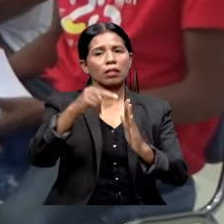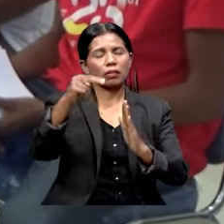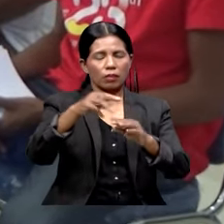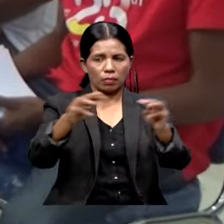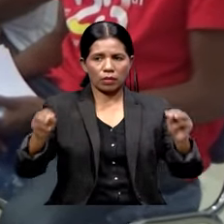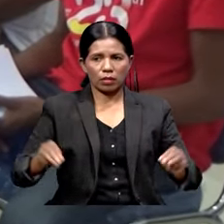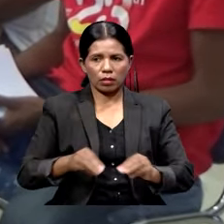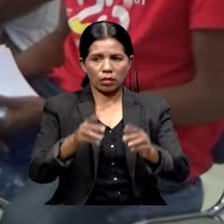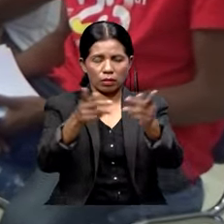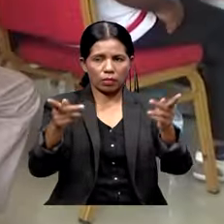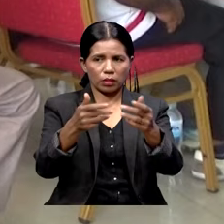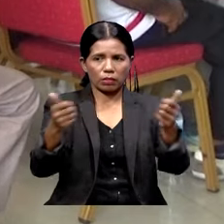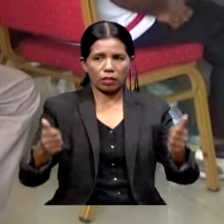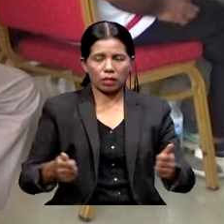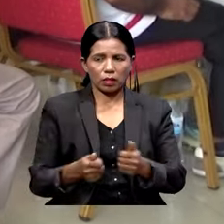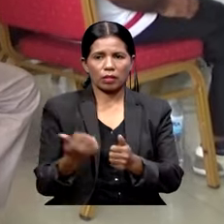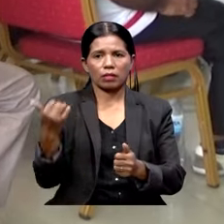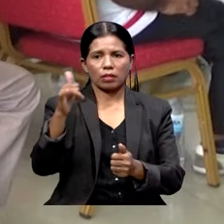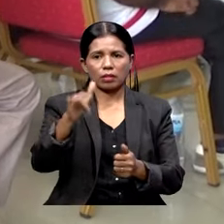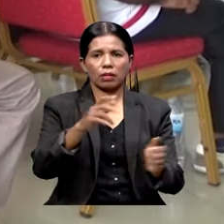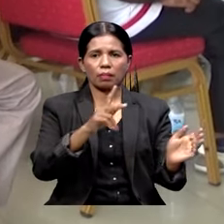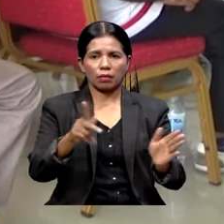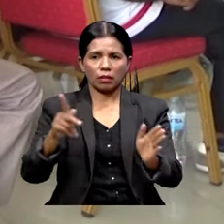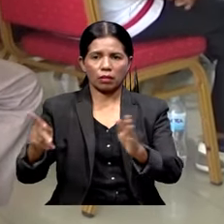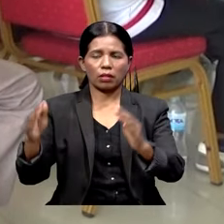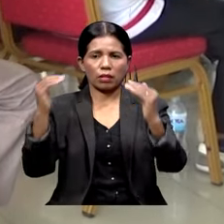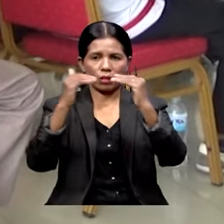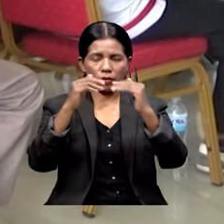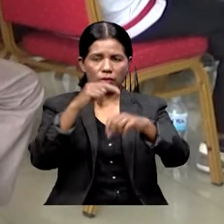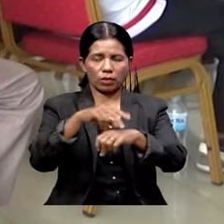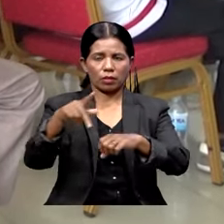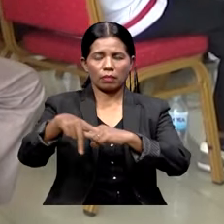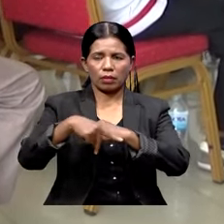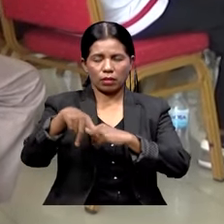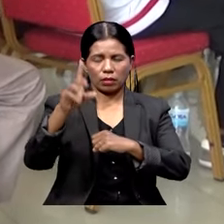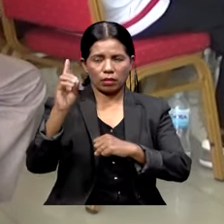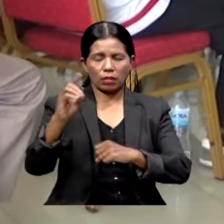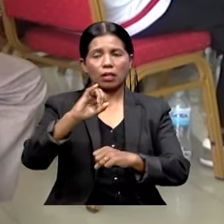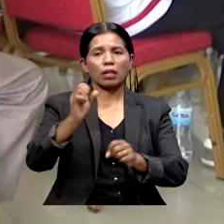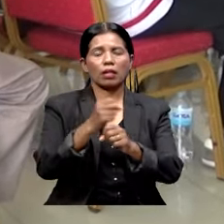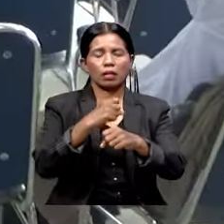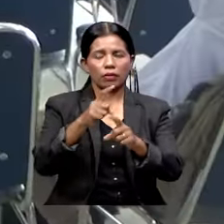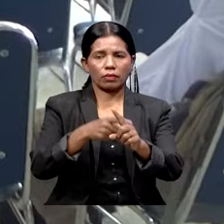no posto administrativo será. Ter plano Congresso Nacional Partido Democrático se realiza e